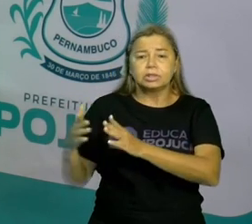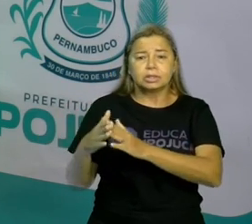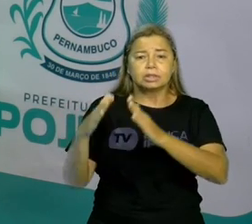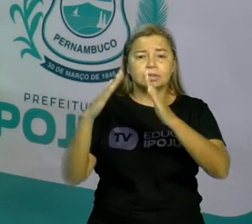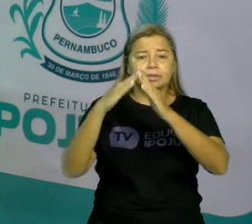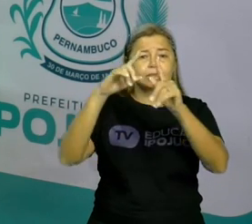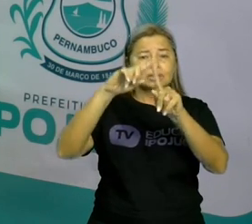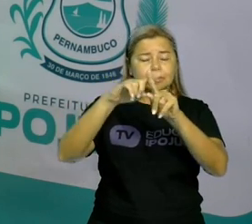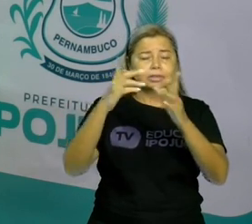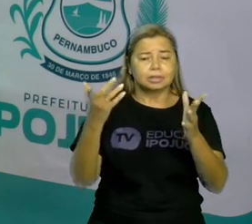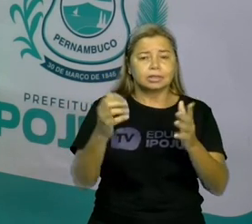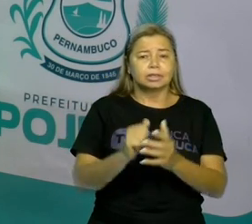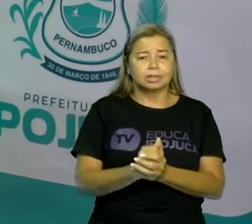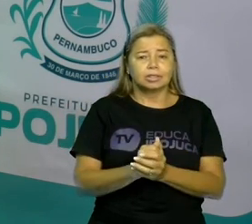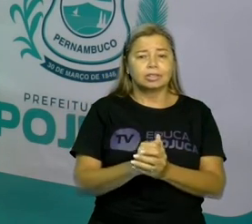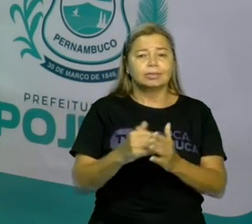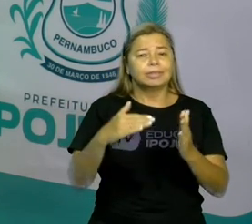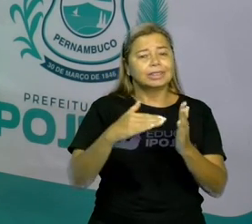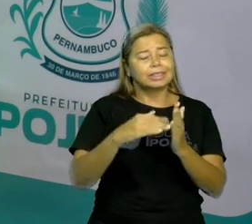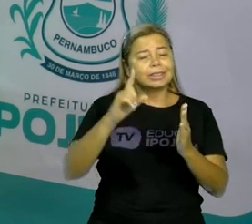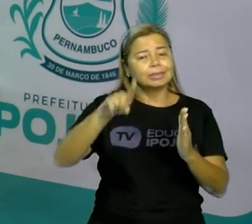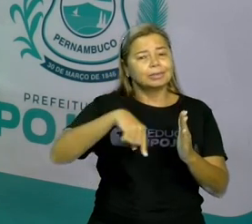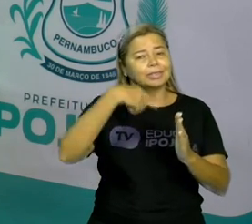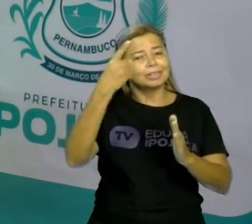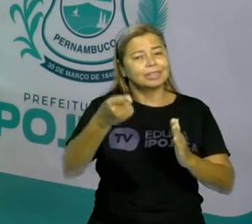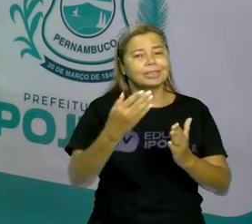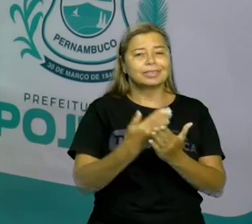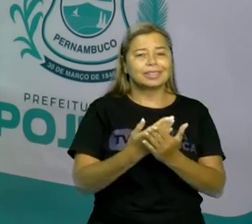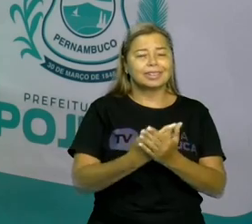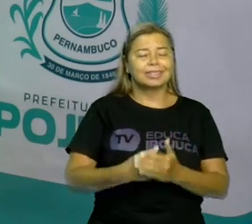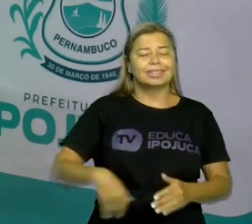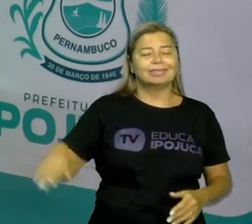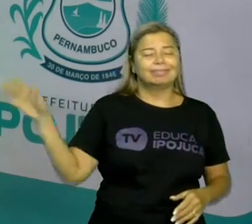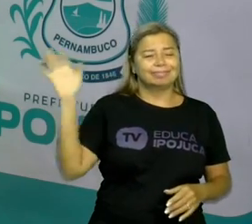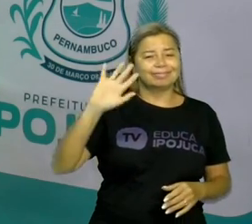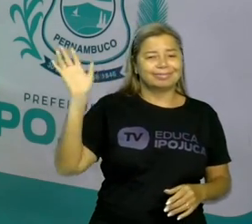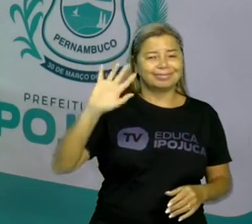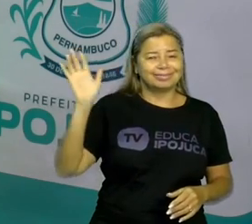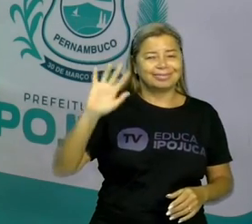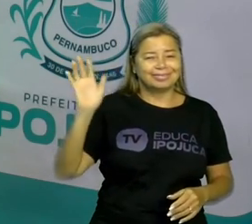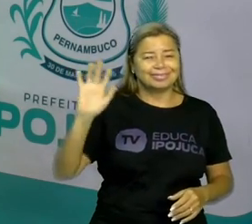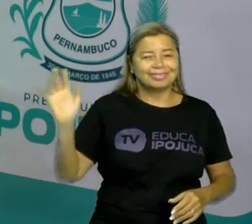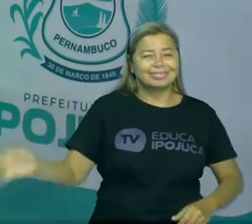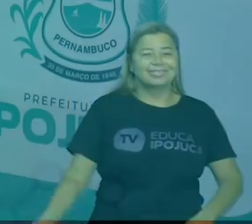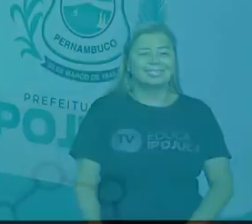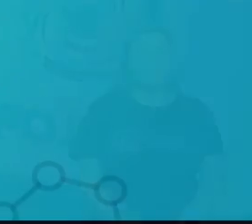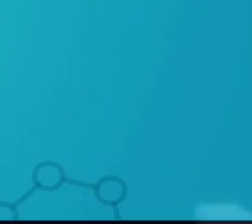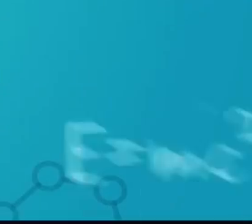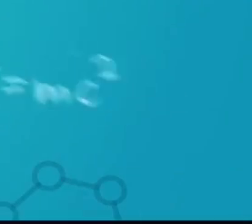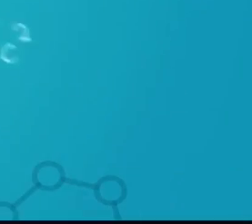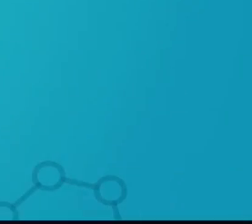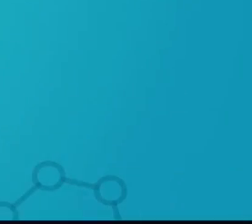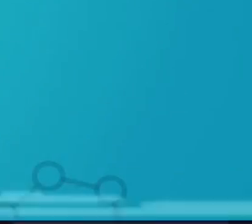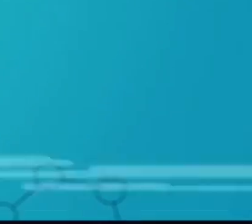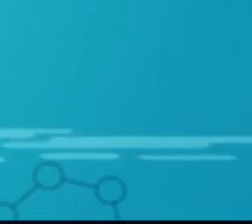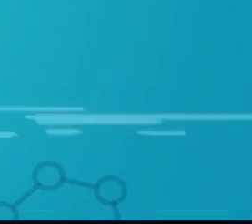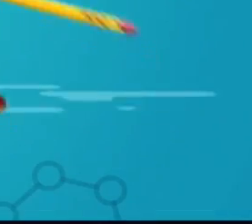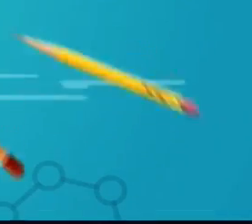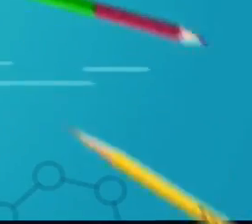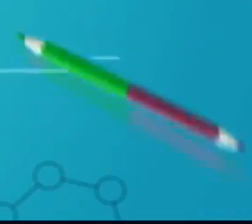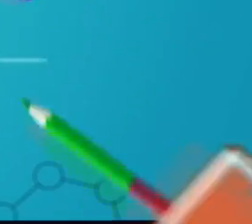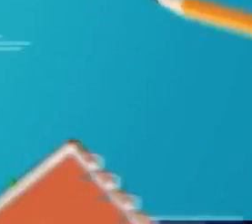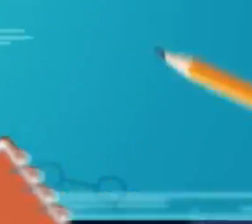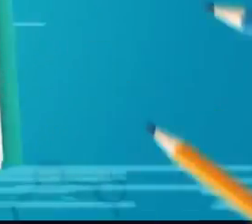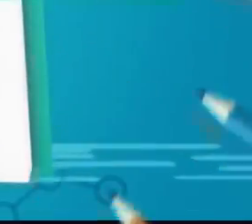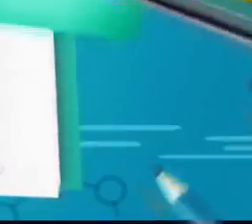aguardo vocês na próxima aula até lá se Deus quiser E aí